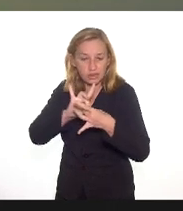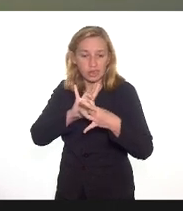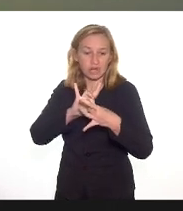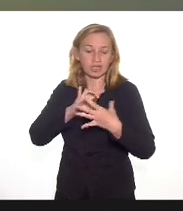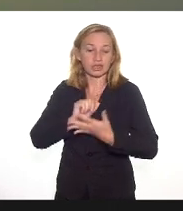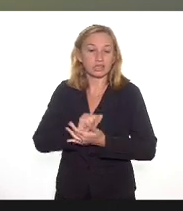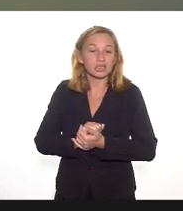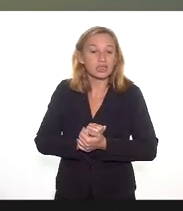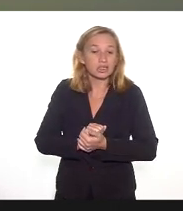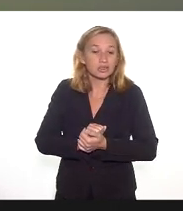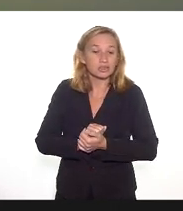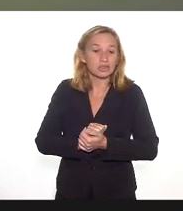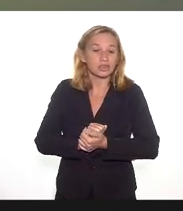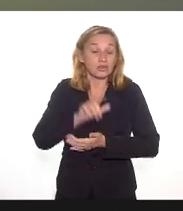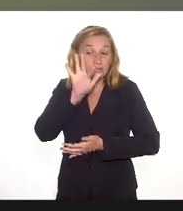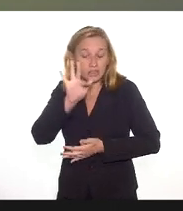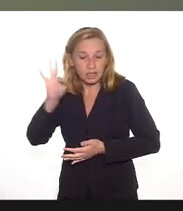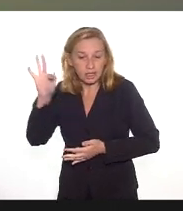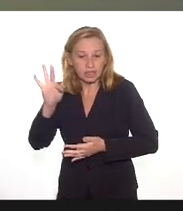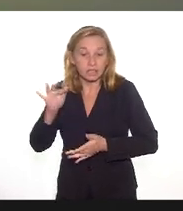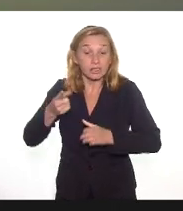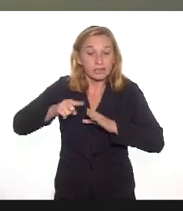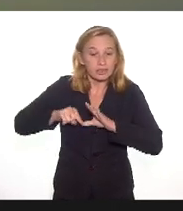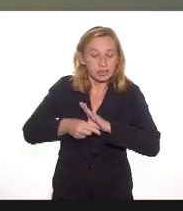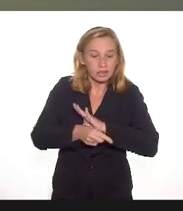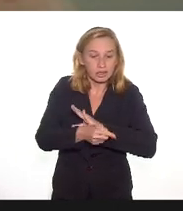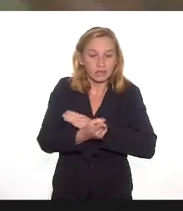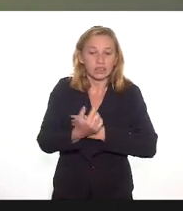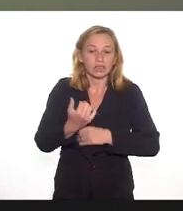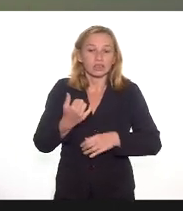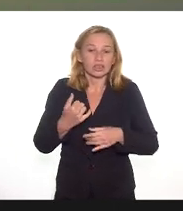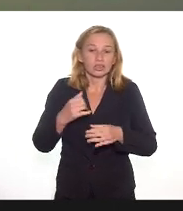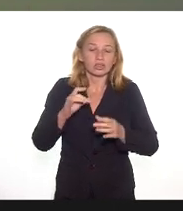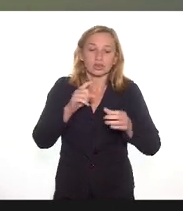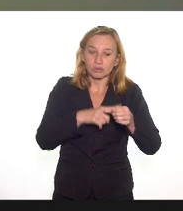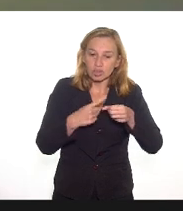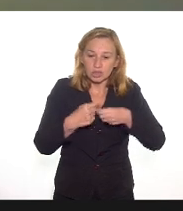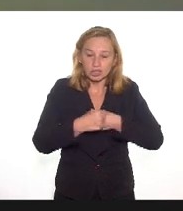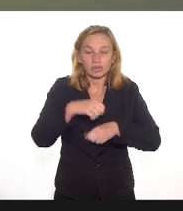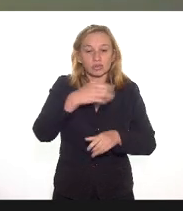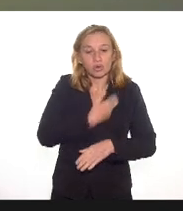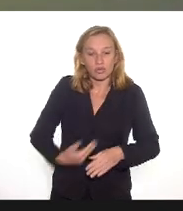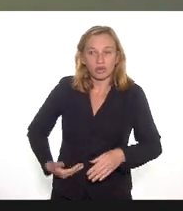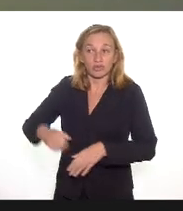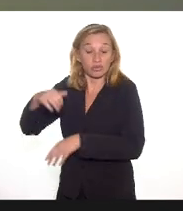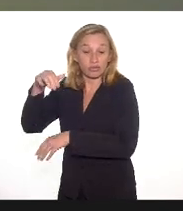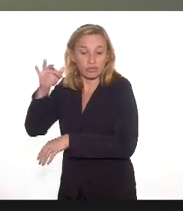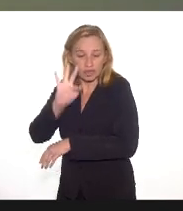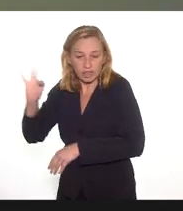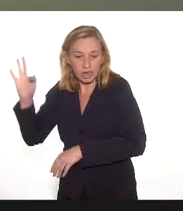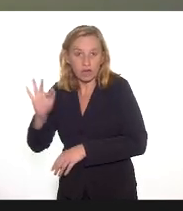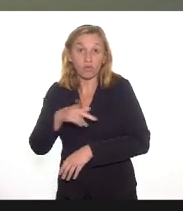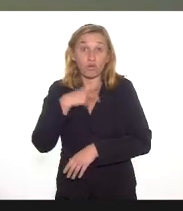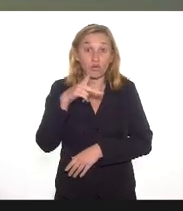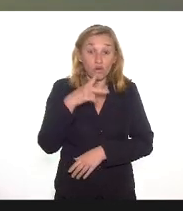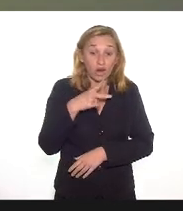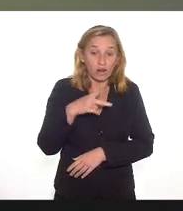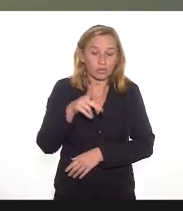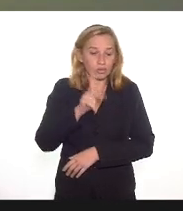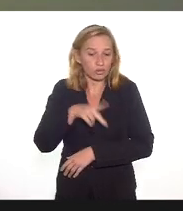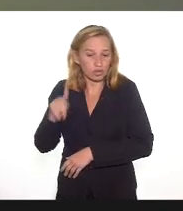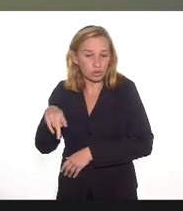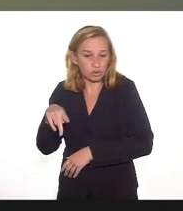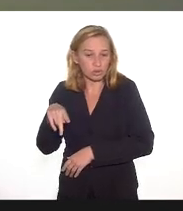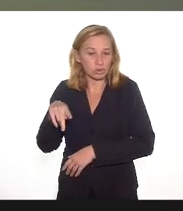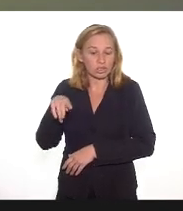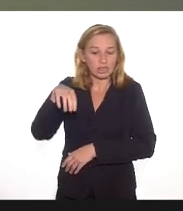né? Articular internamente com os municípios e com o governo federal. Então, falo isso, professor